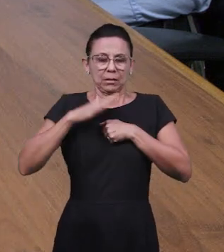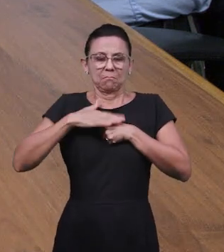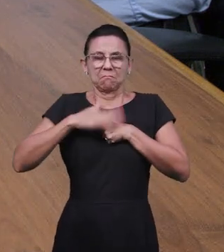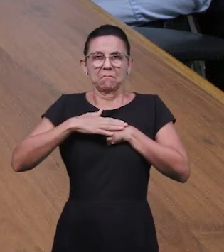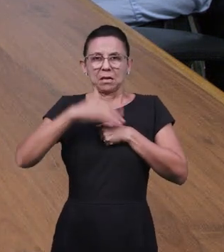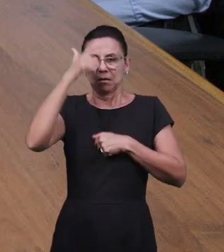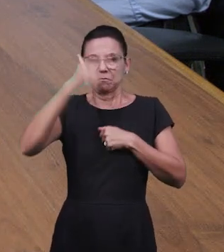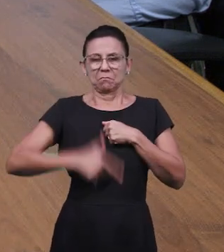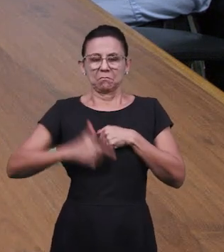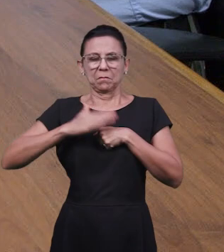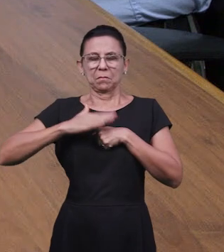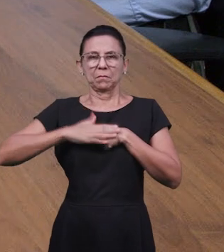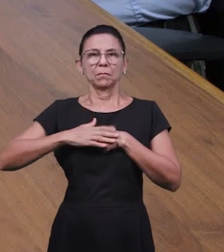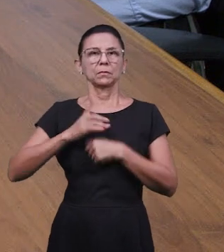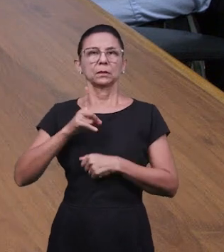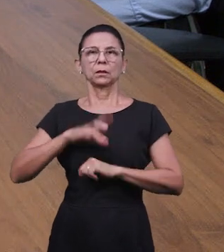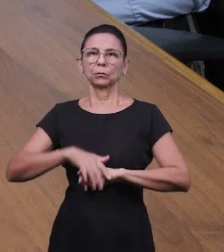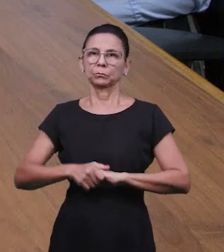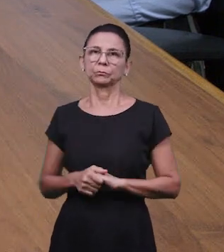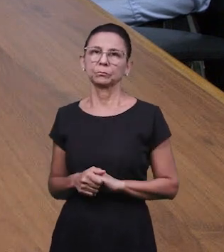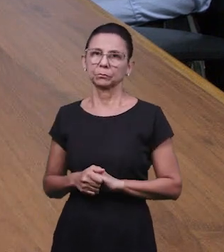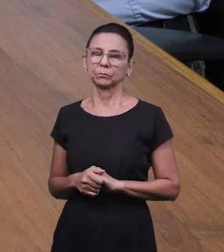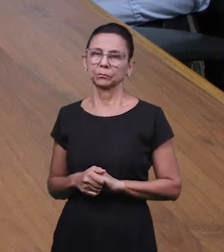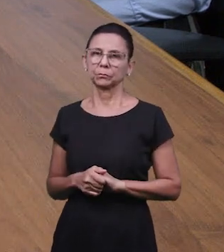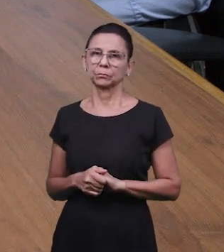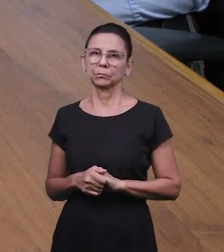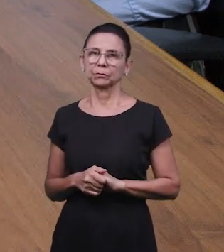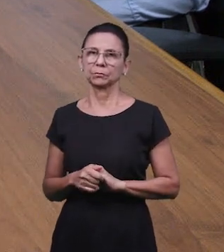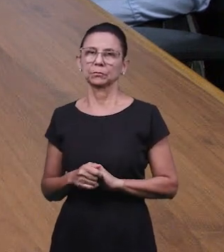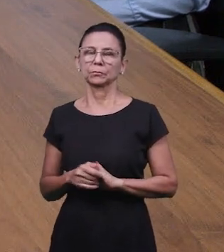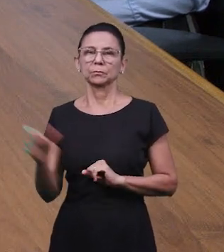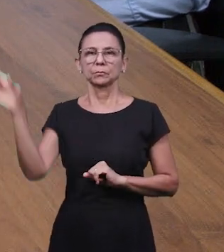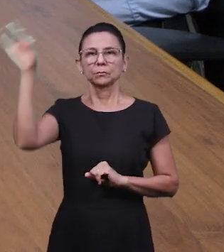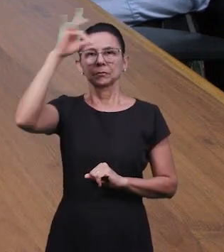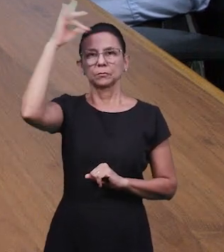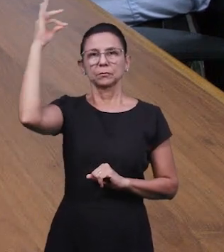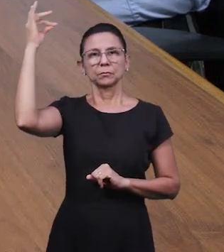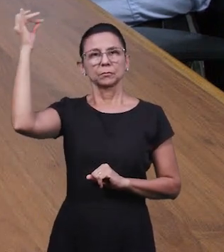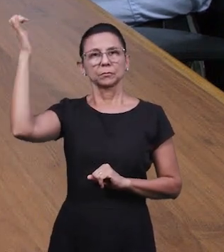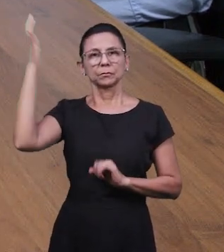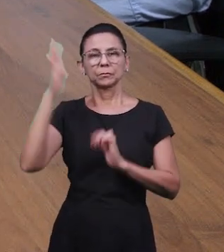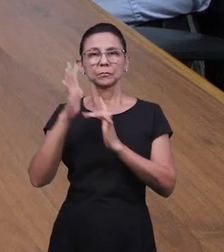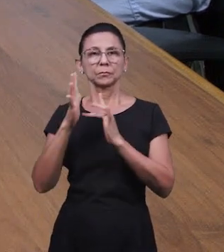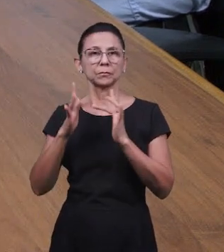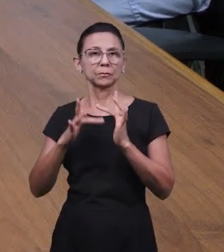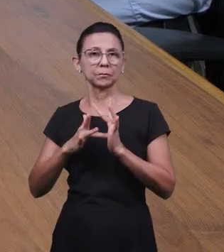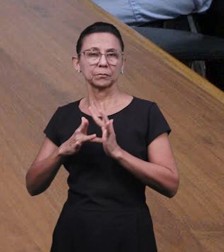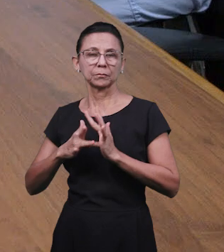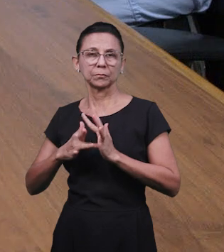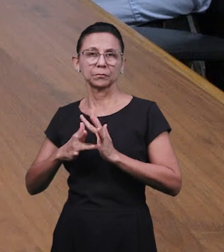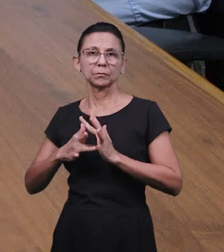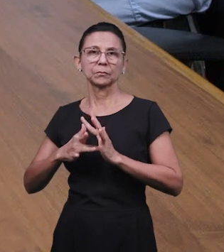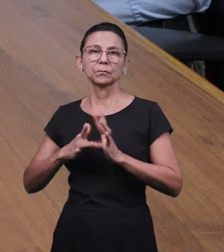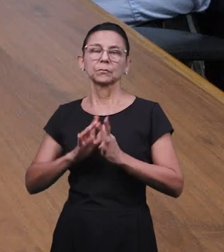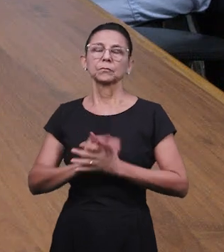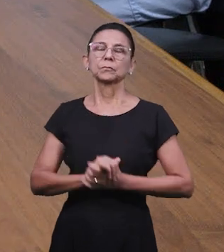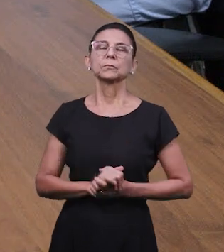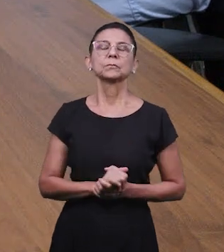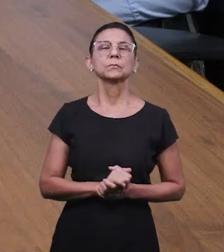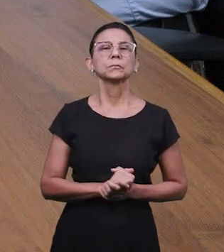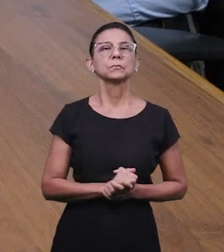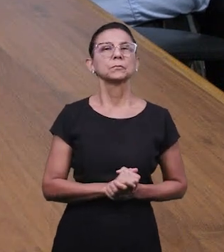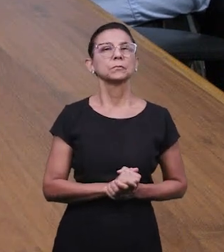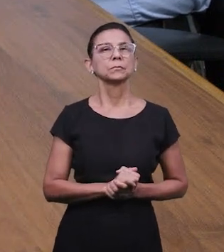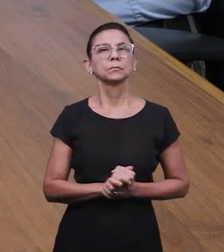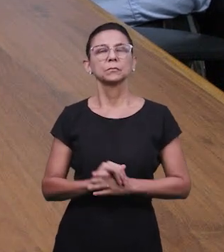quem? O Espírito Santo revela Jesus. Revela Jesus à igreja. Revela Jesus ao homem. E geme com